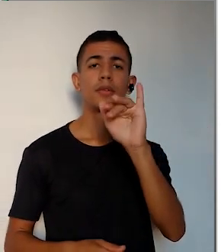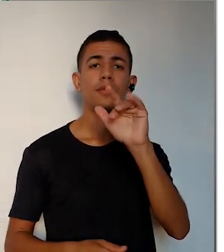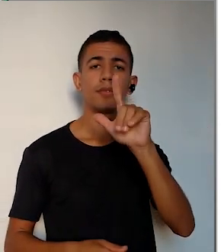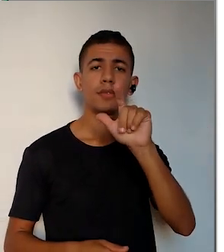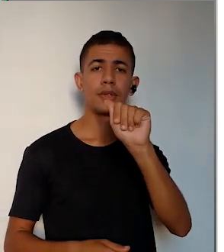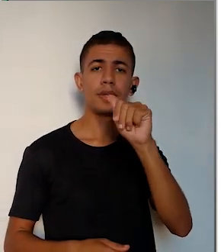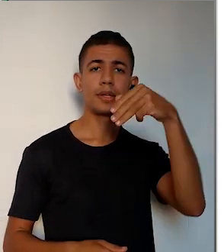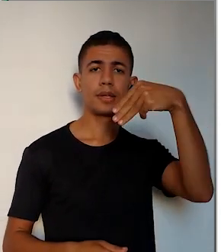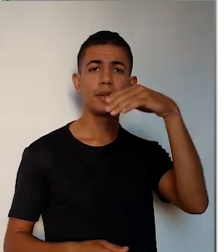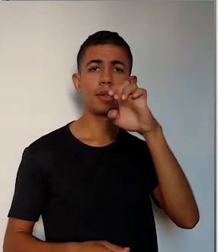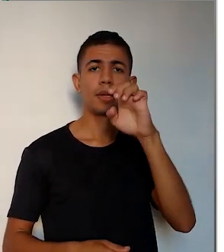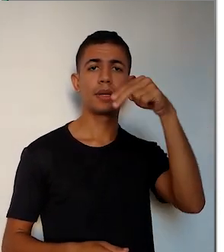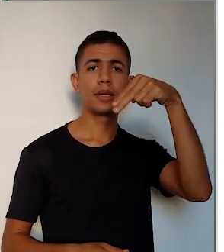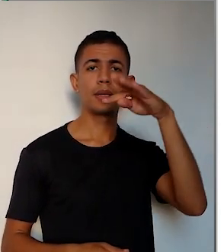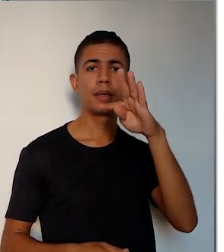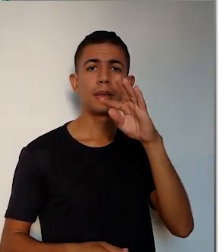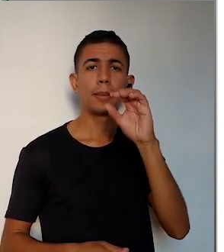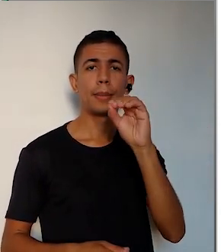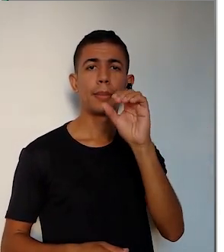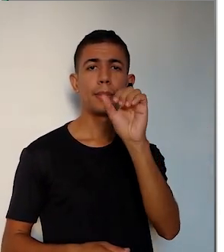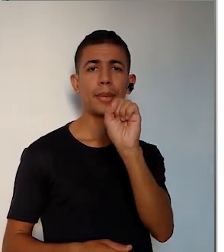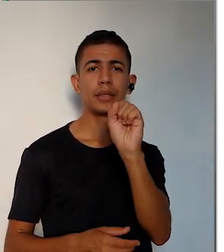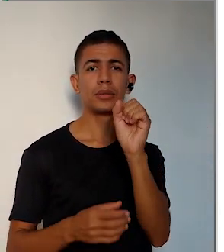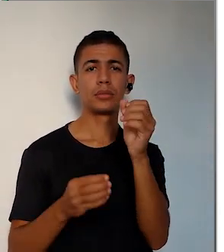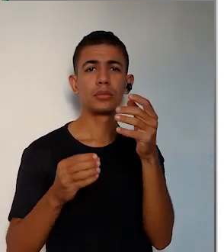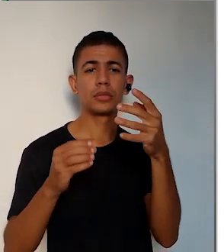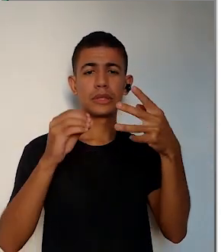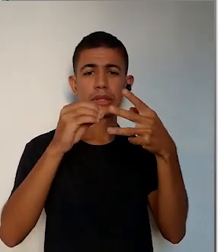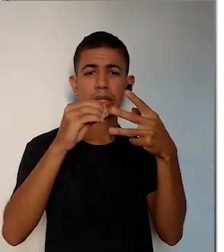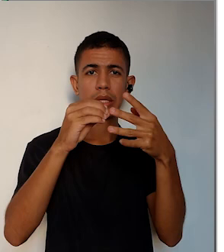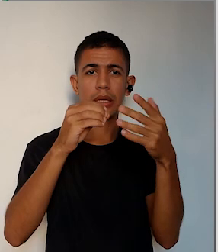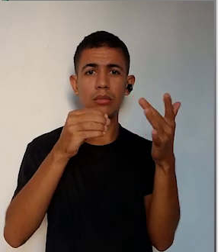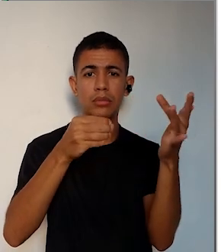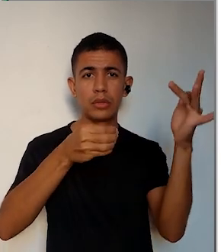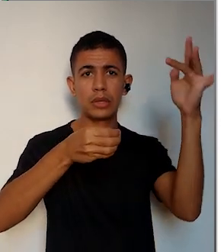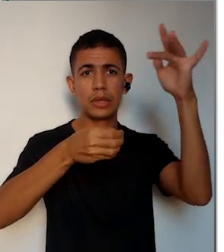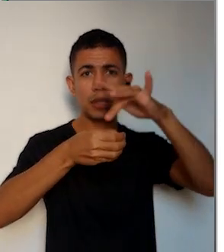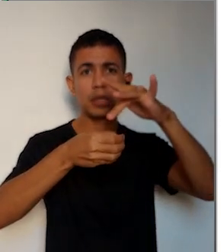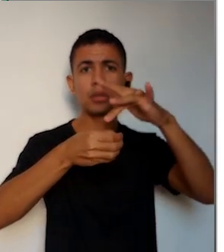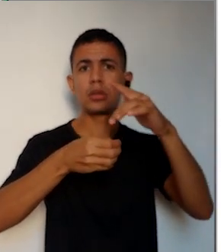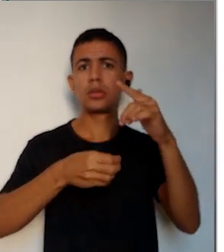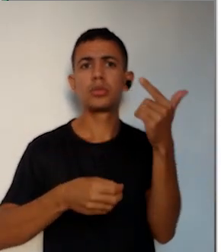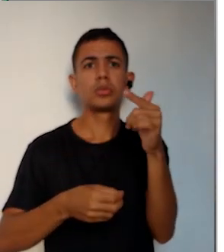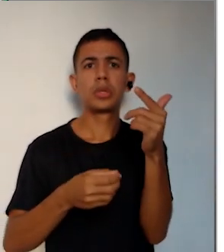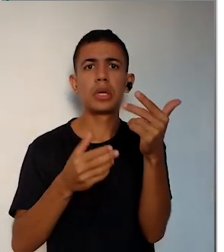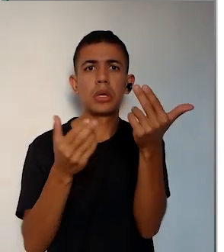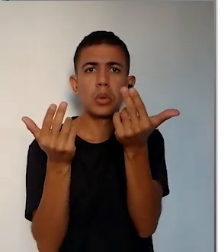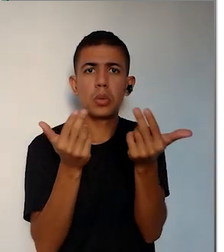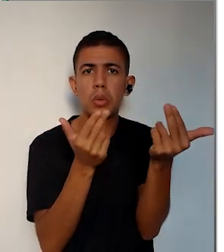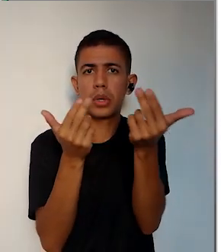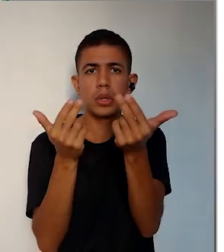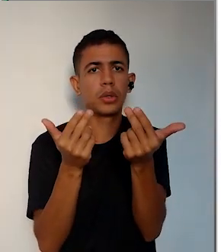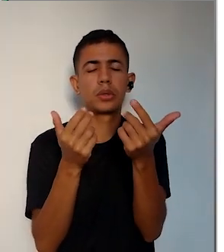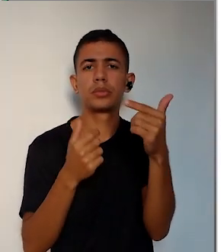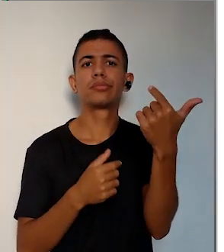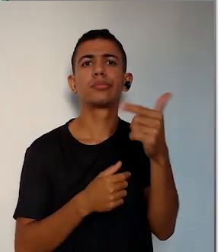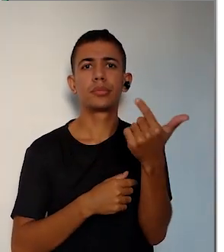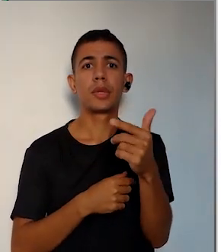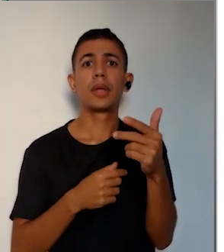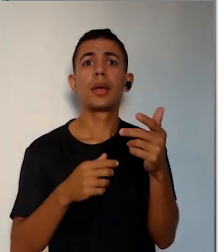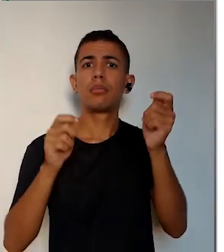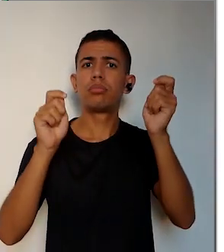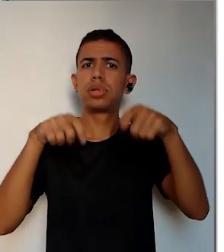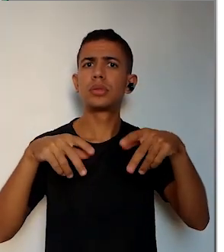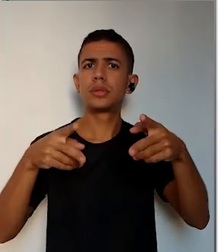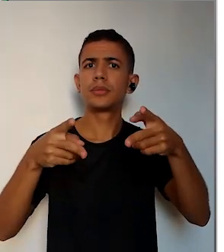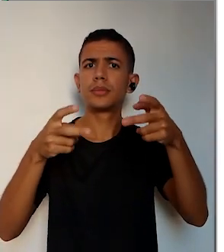miofilamentos arranjam-se entre si no interior da célula, sem manter um padrão, o